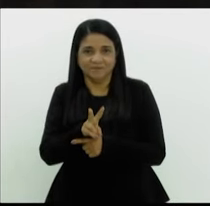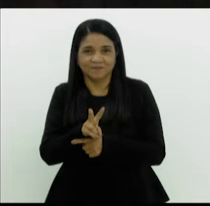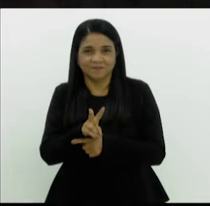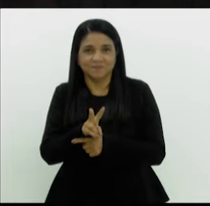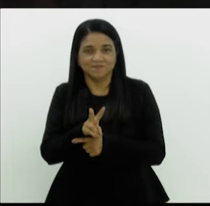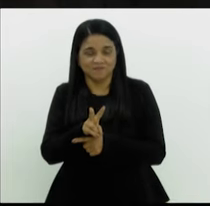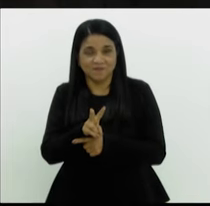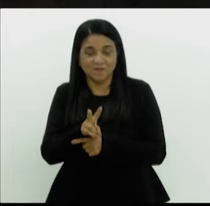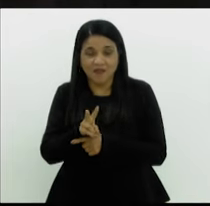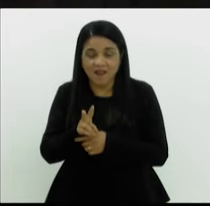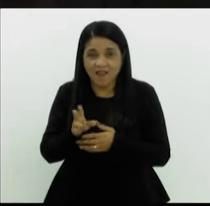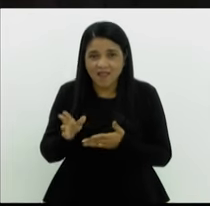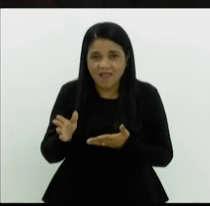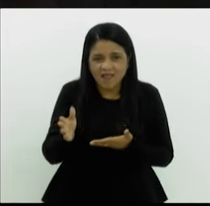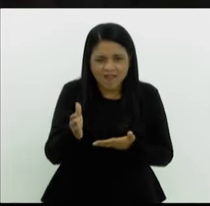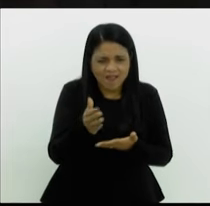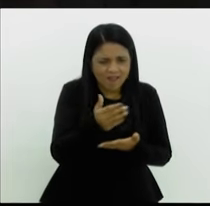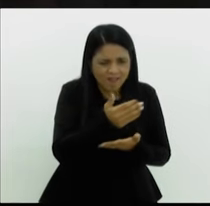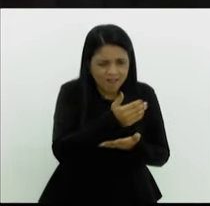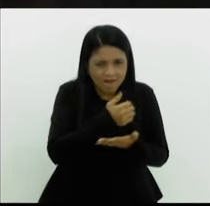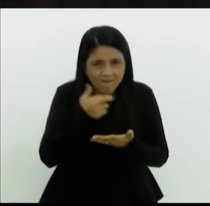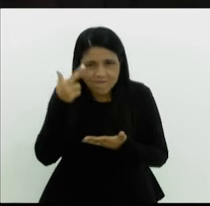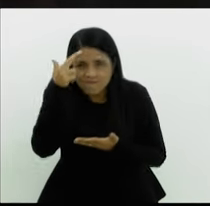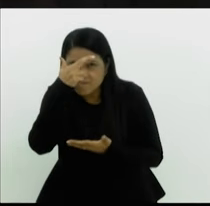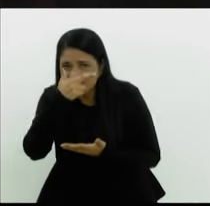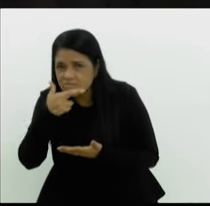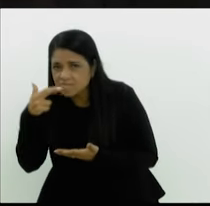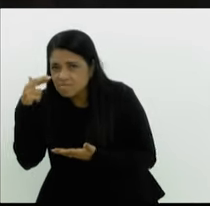esses levantamentos para